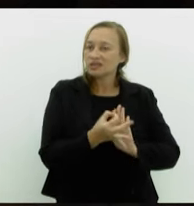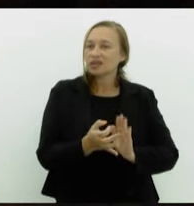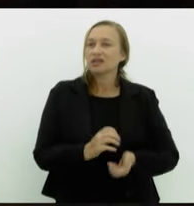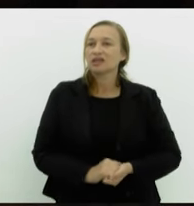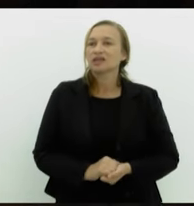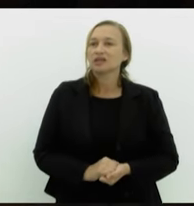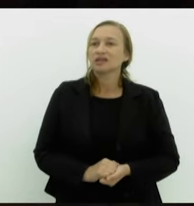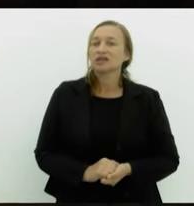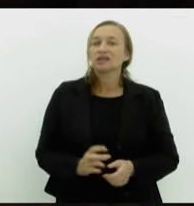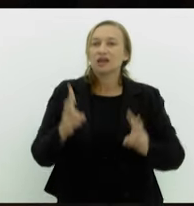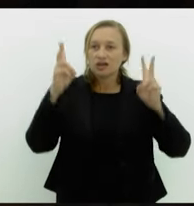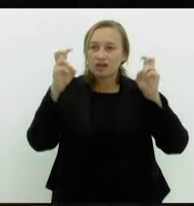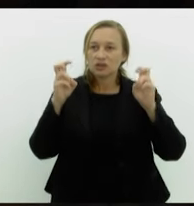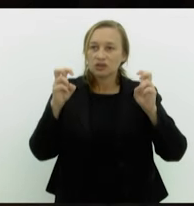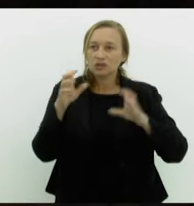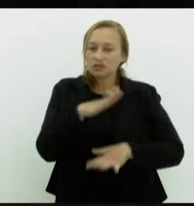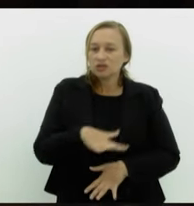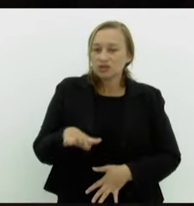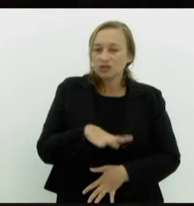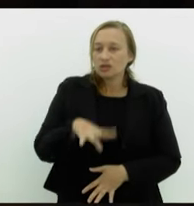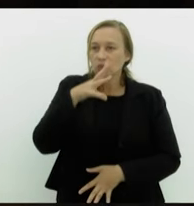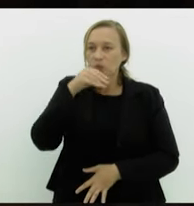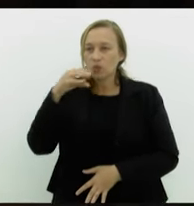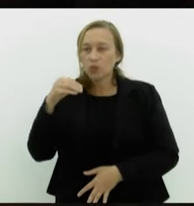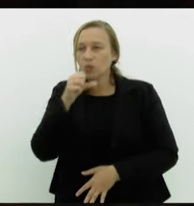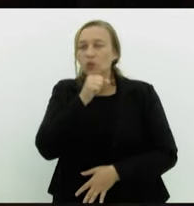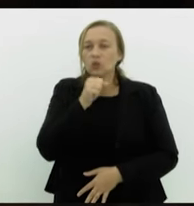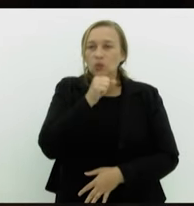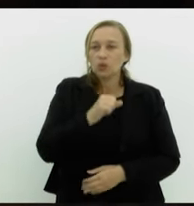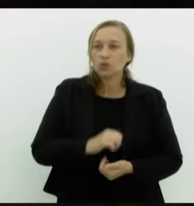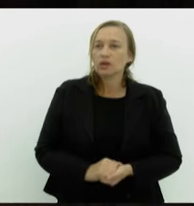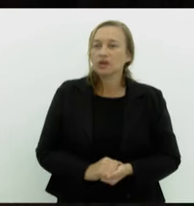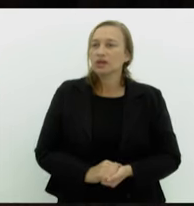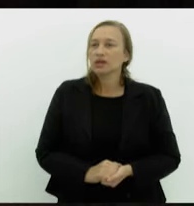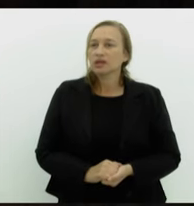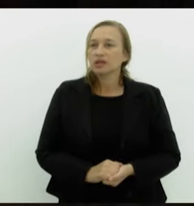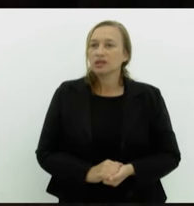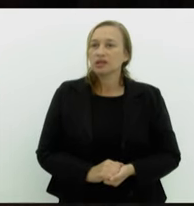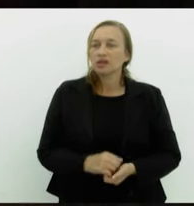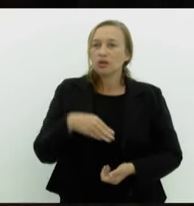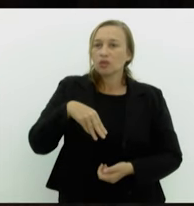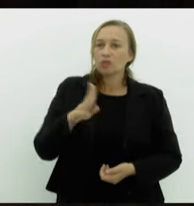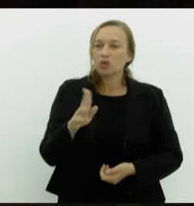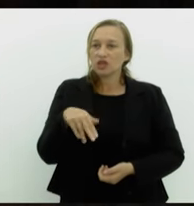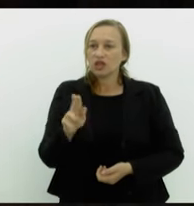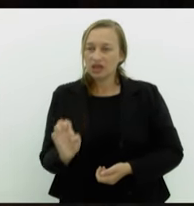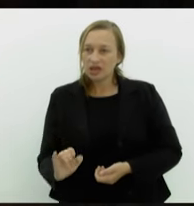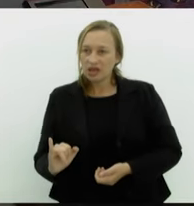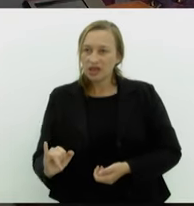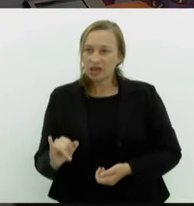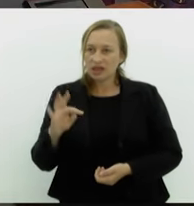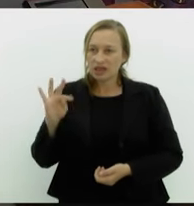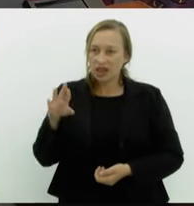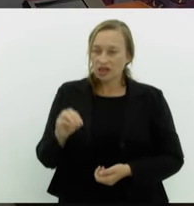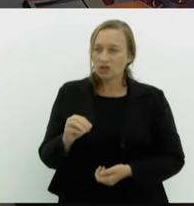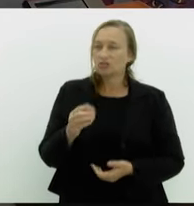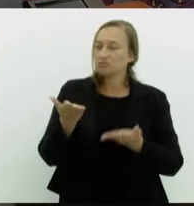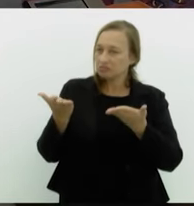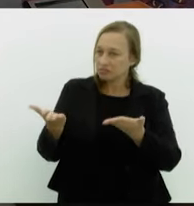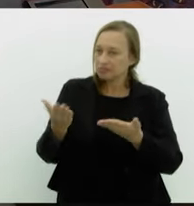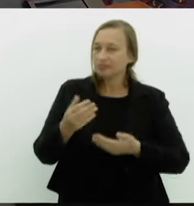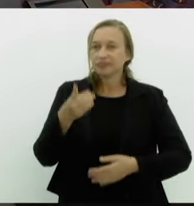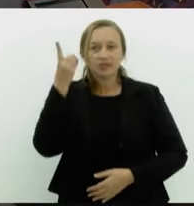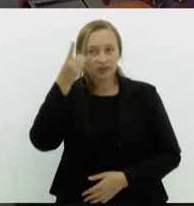da assunto de criança e do adolescente idoso, Munir Neto, por gentileza. Nosso nobre deputado